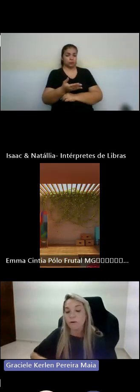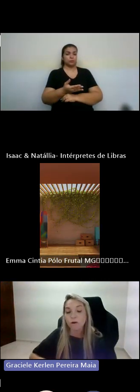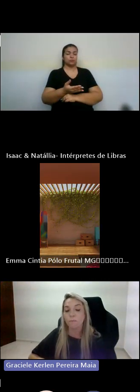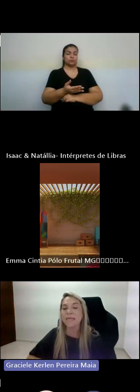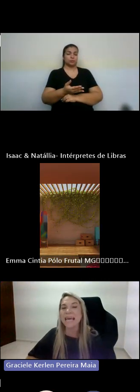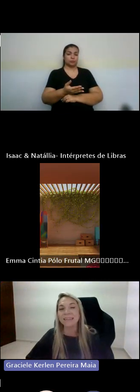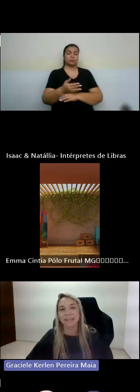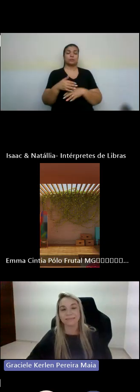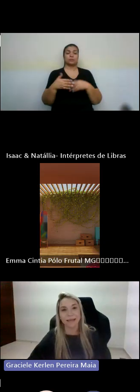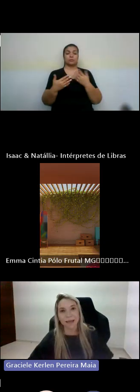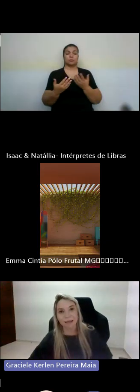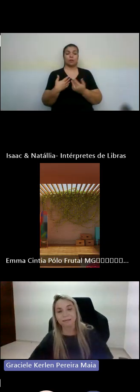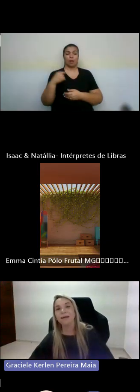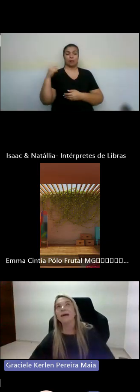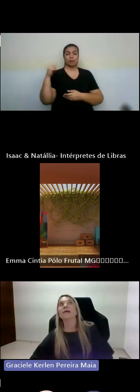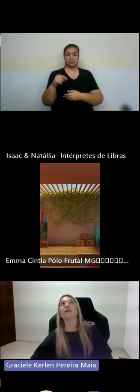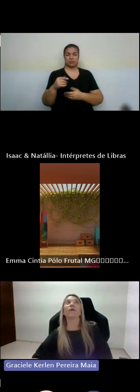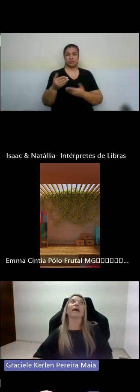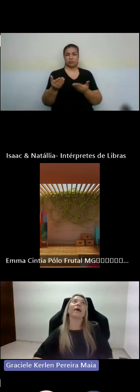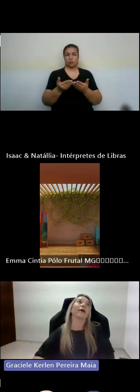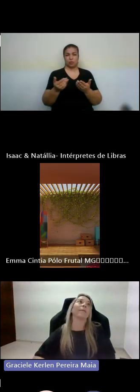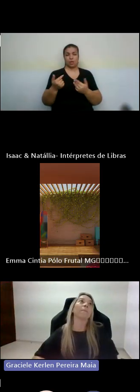não vou me atentar